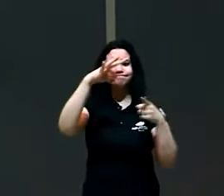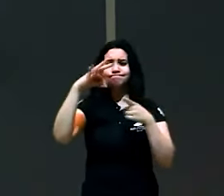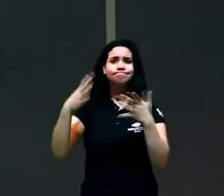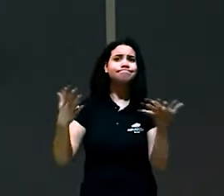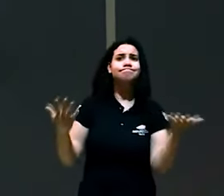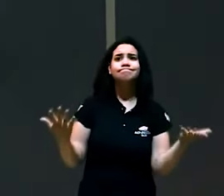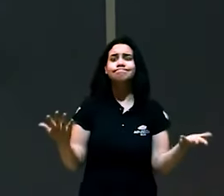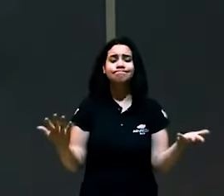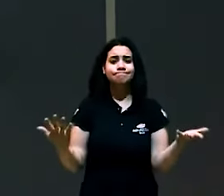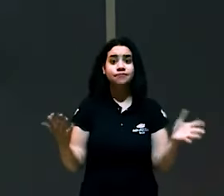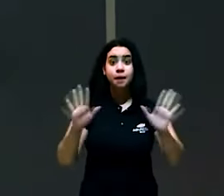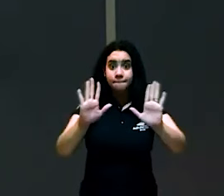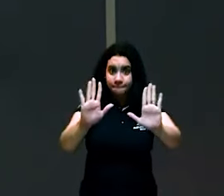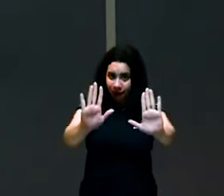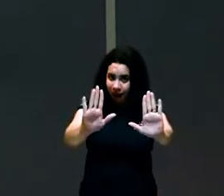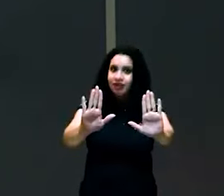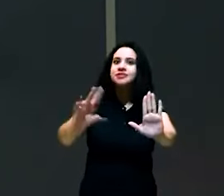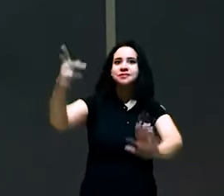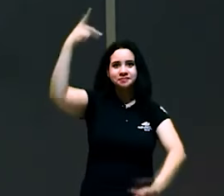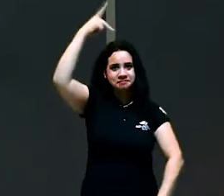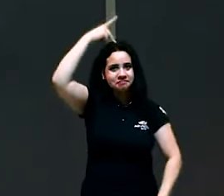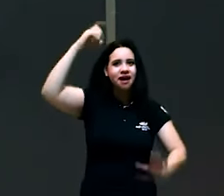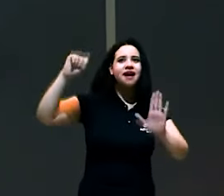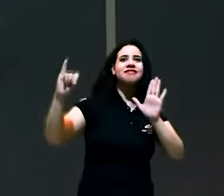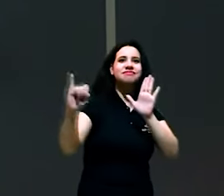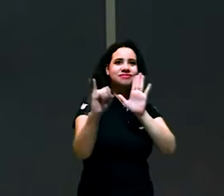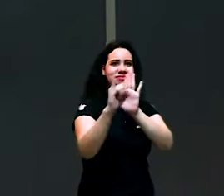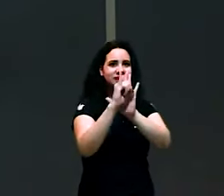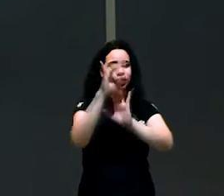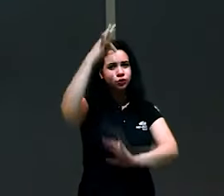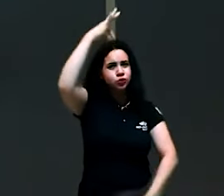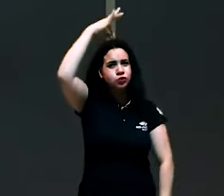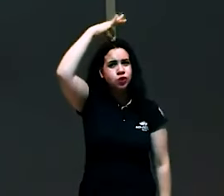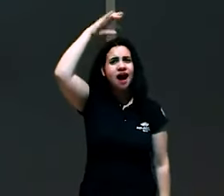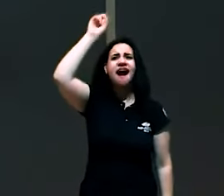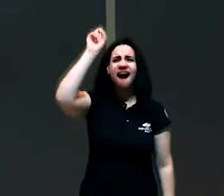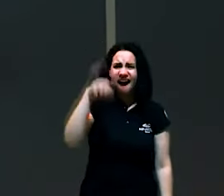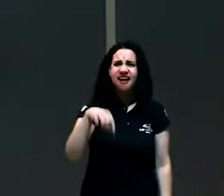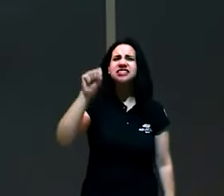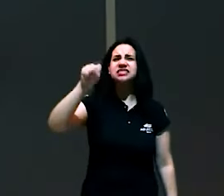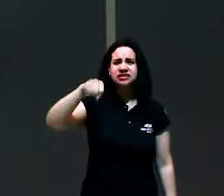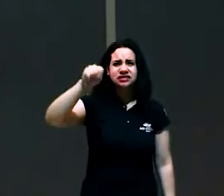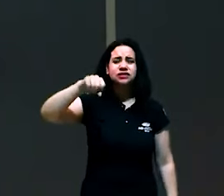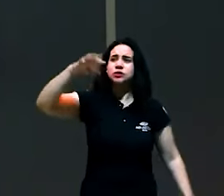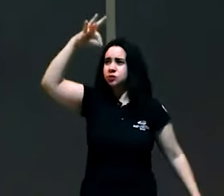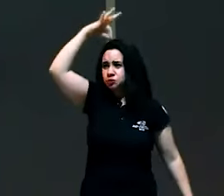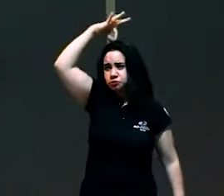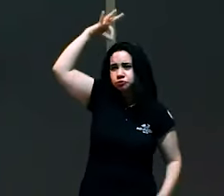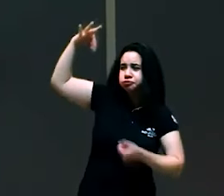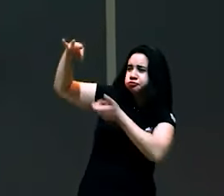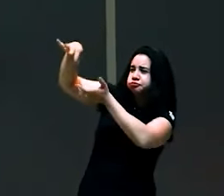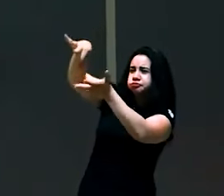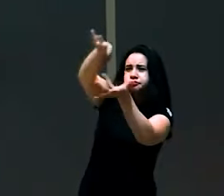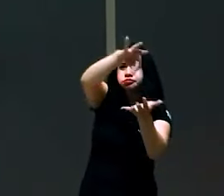este tema, a identidade do Espírito Santo, marcou a igreja para o século e marcou a igreja que